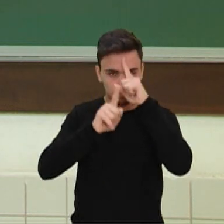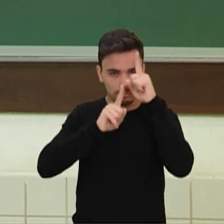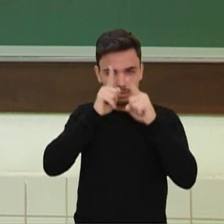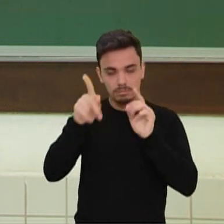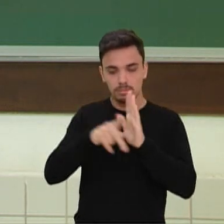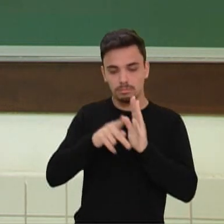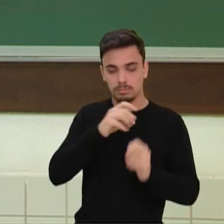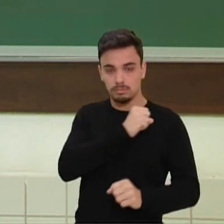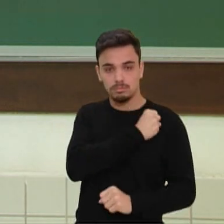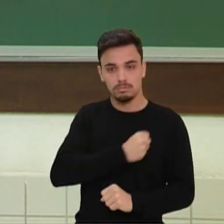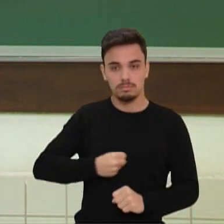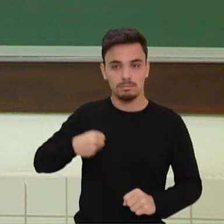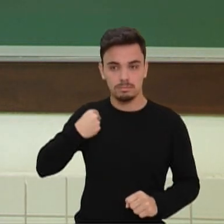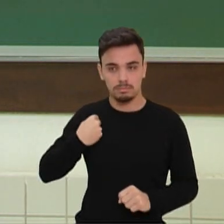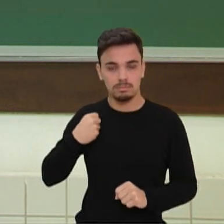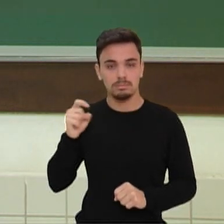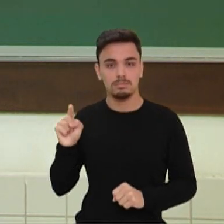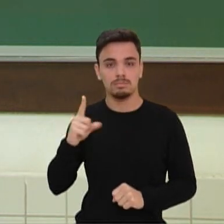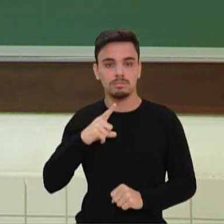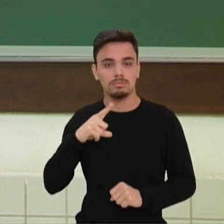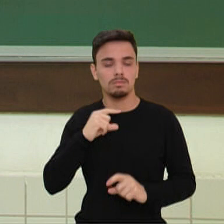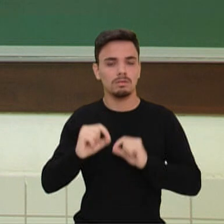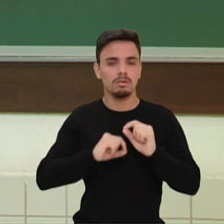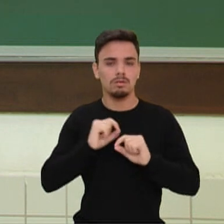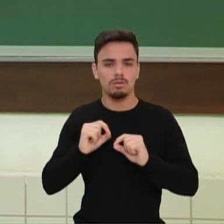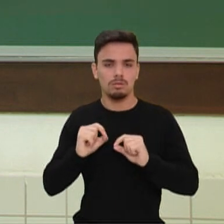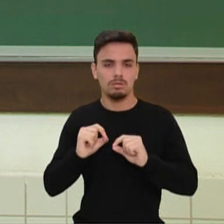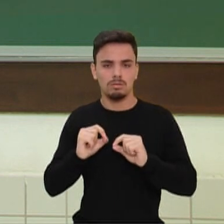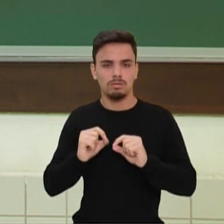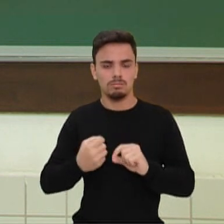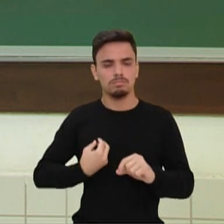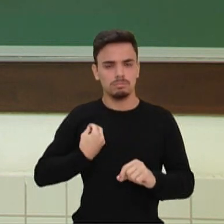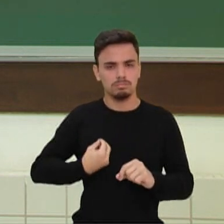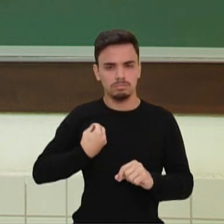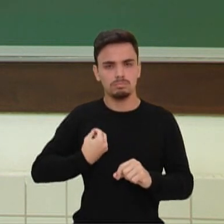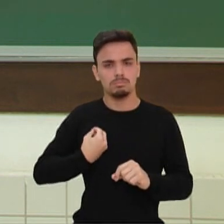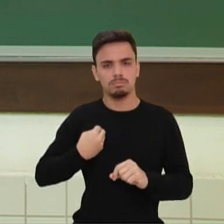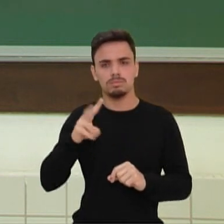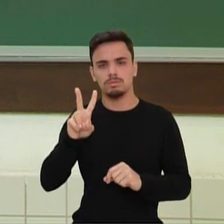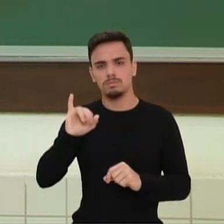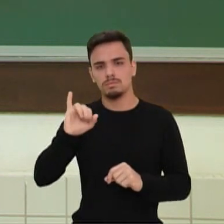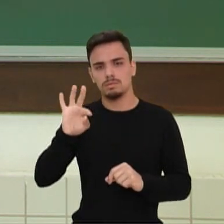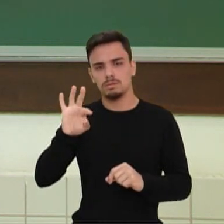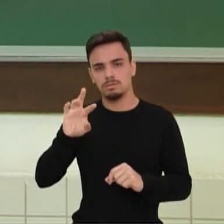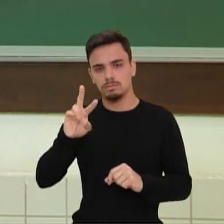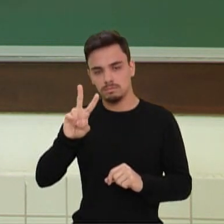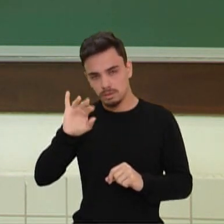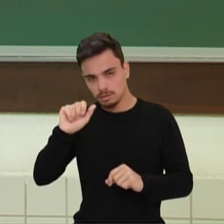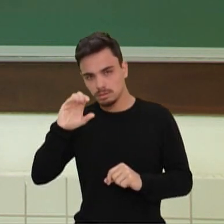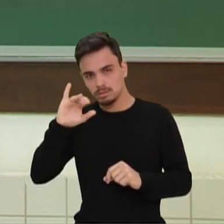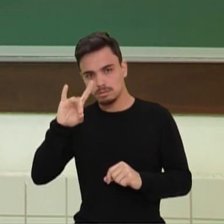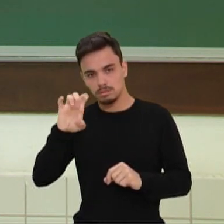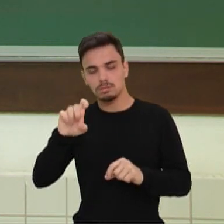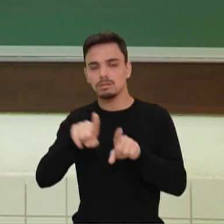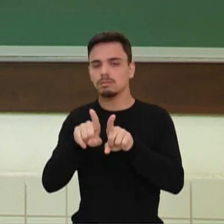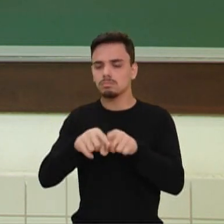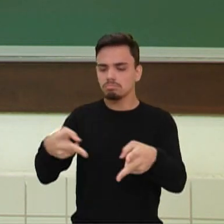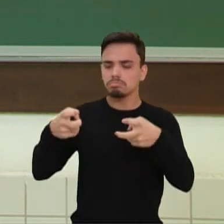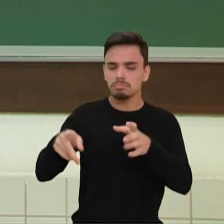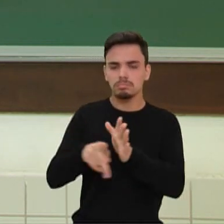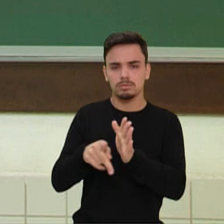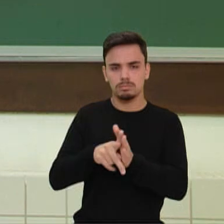por Sócrates, eles tinham muito mais vivacidade, muito mais vitalidade na